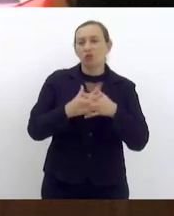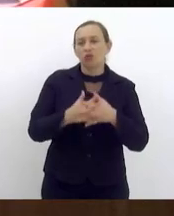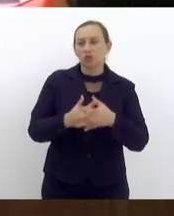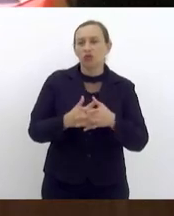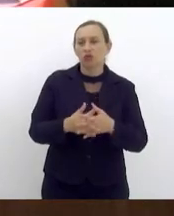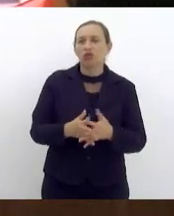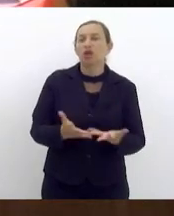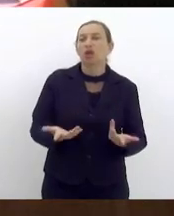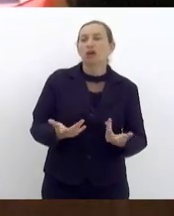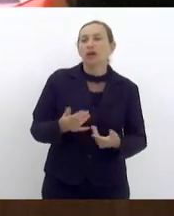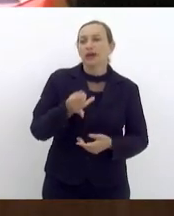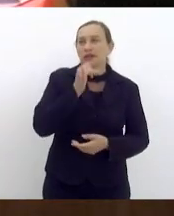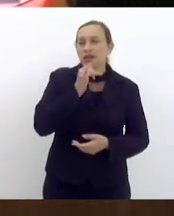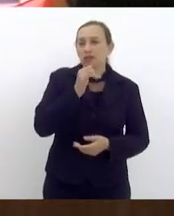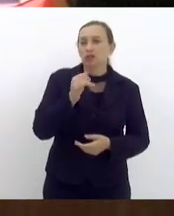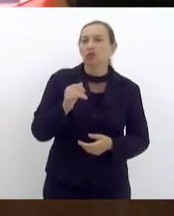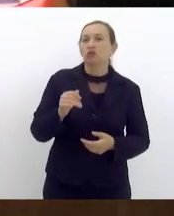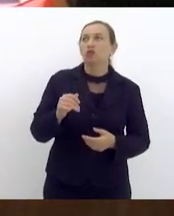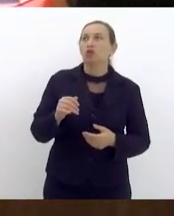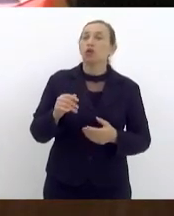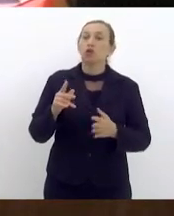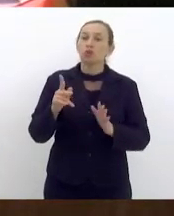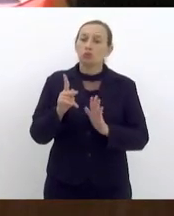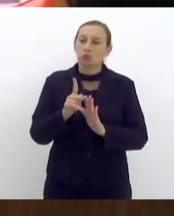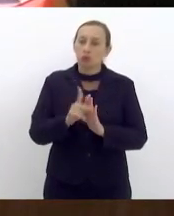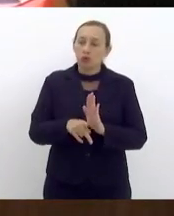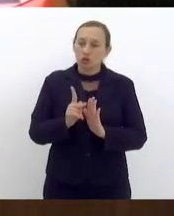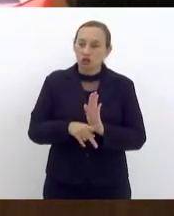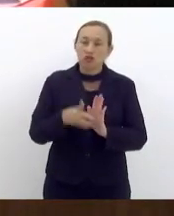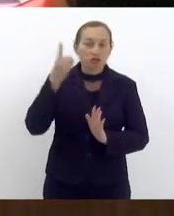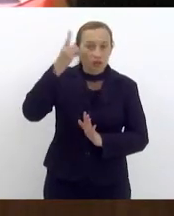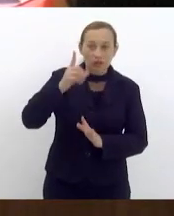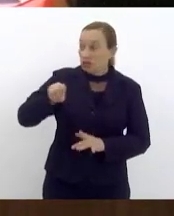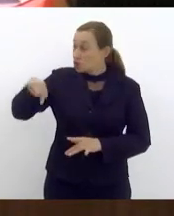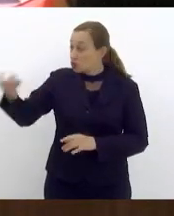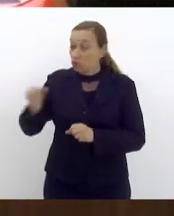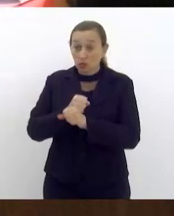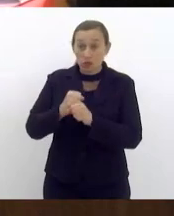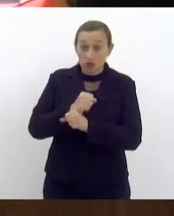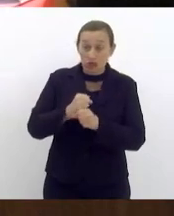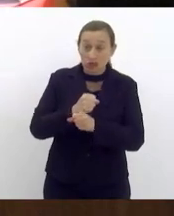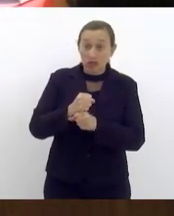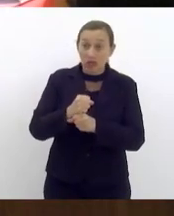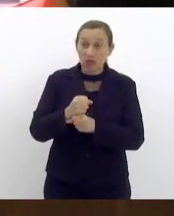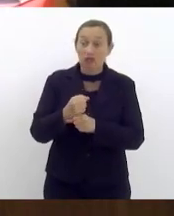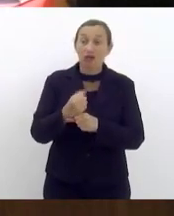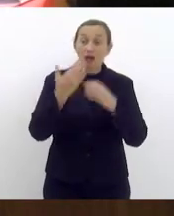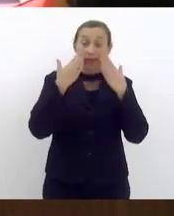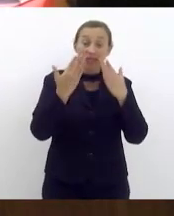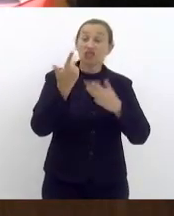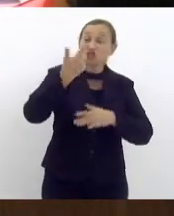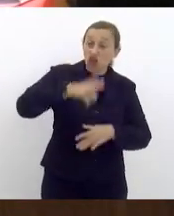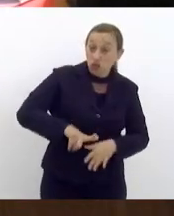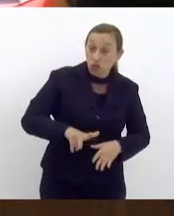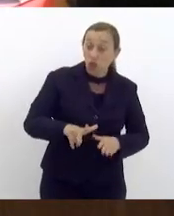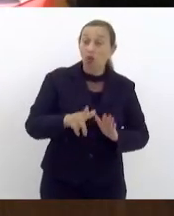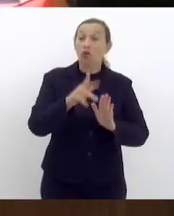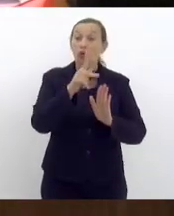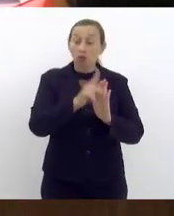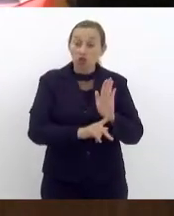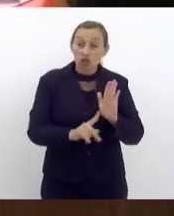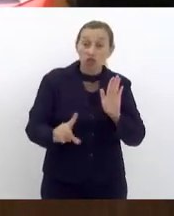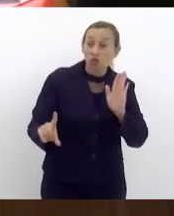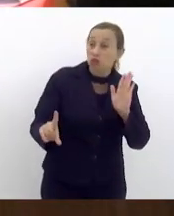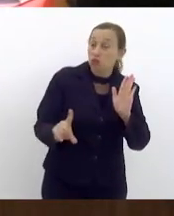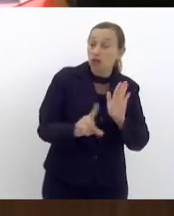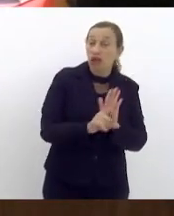que um deputado de outras legislaturas que está nessa também ele vai reapresenta um projeto com texto idêntico